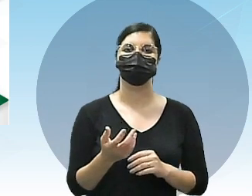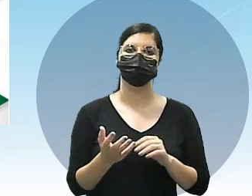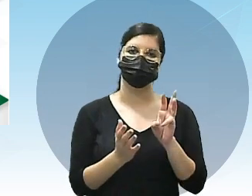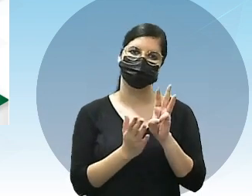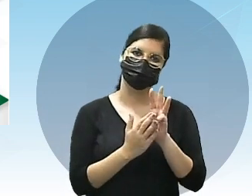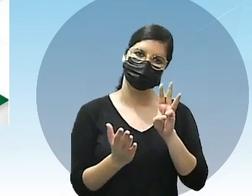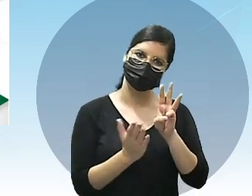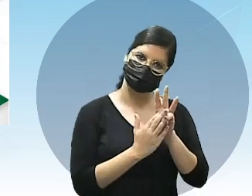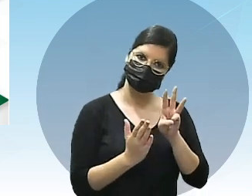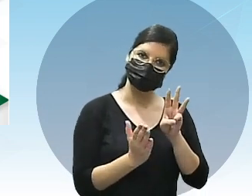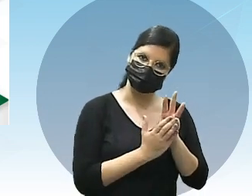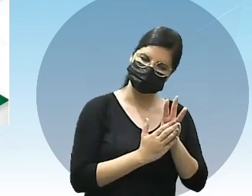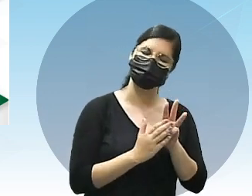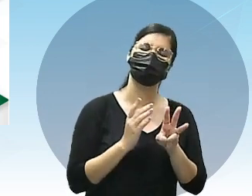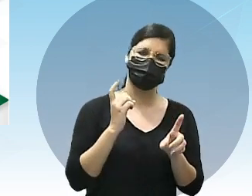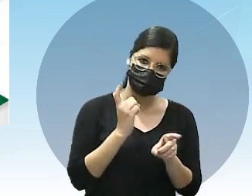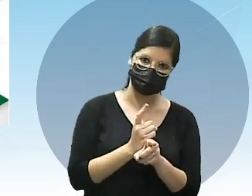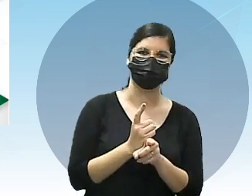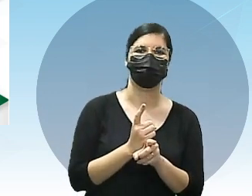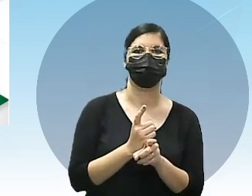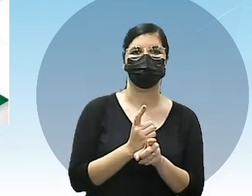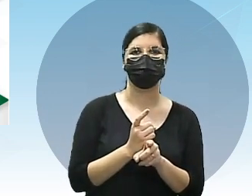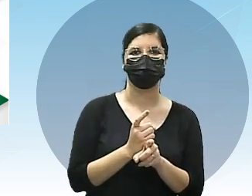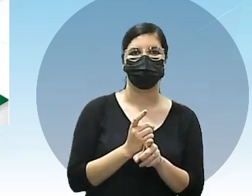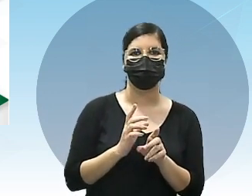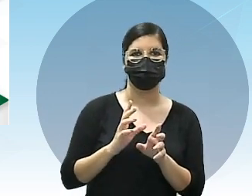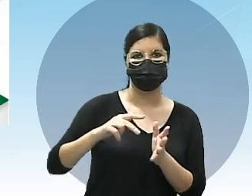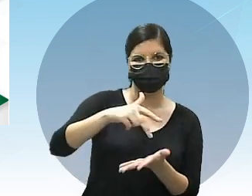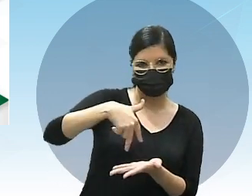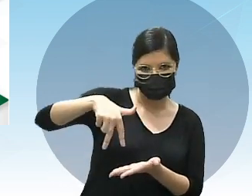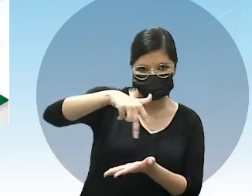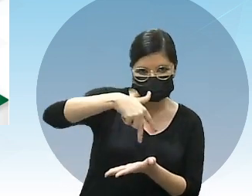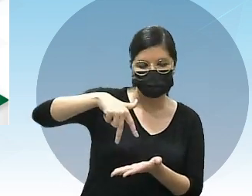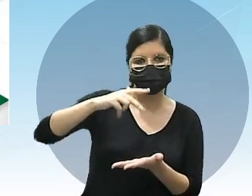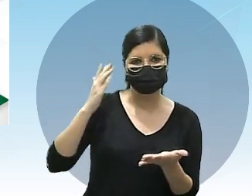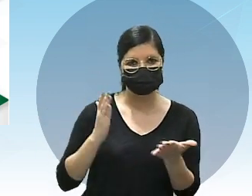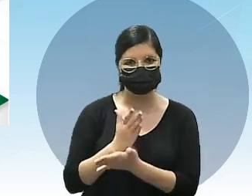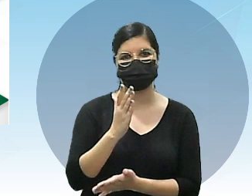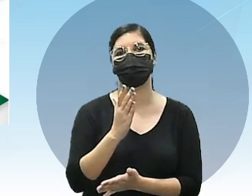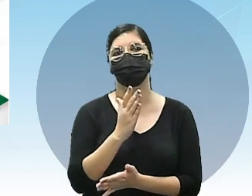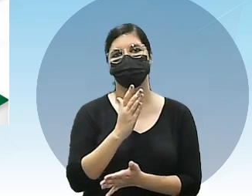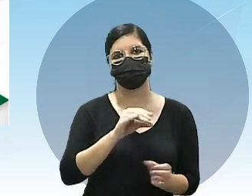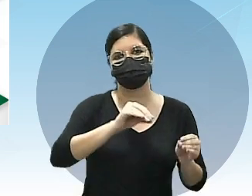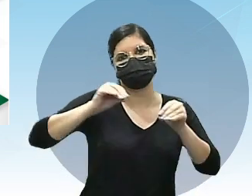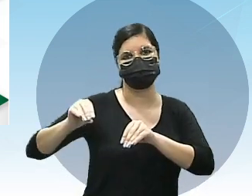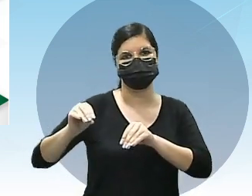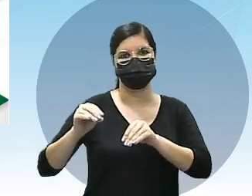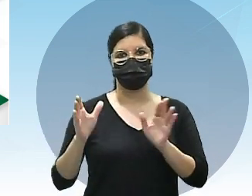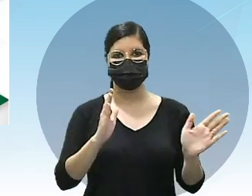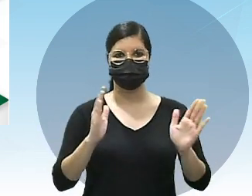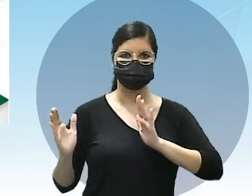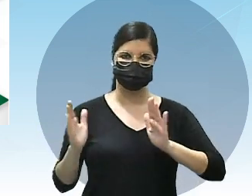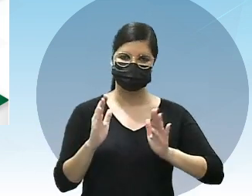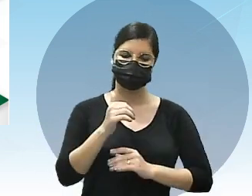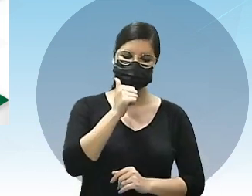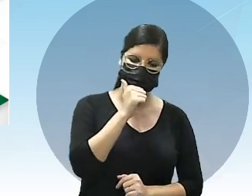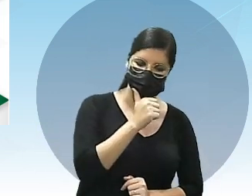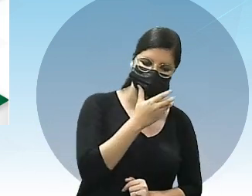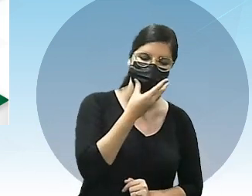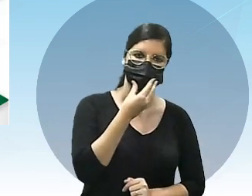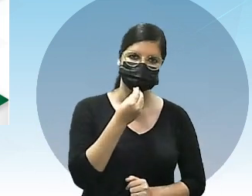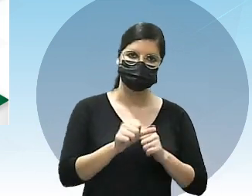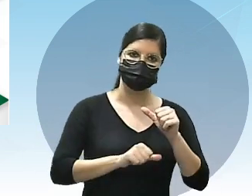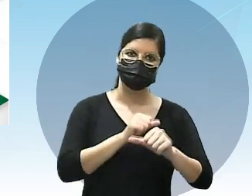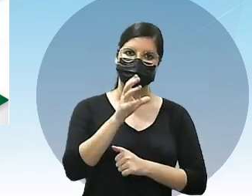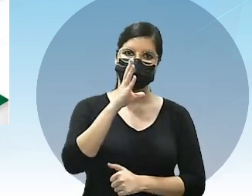nessa gente ainda procurar nós ainda tem muito isso esse ritual de passagem que é feito através da dança né quando meninos e meninas deixam de ser e